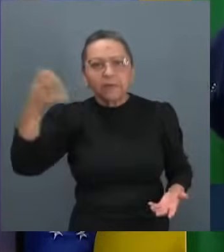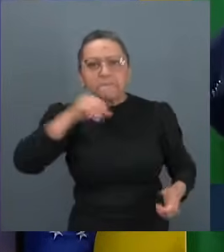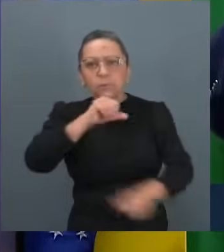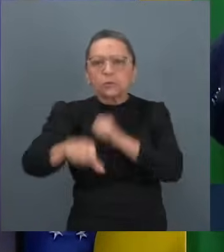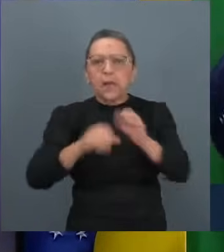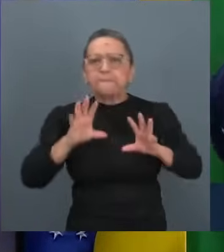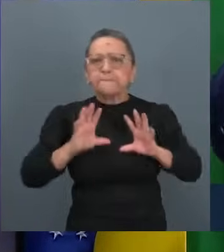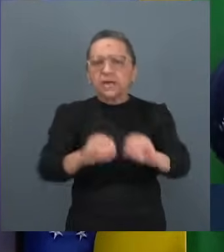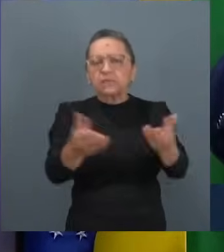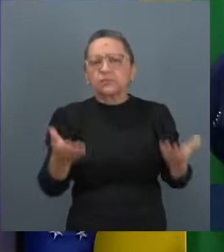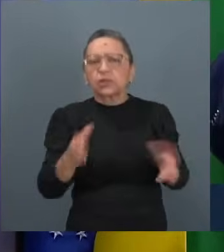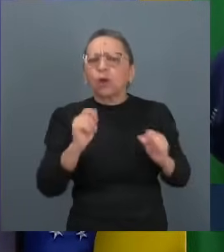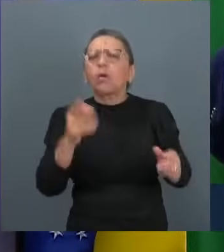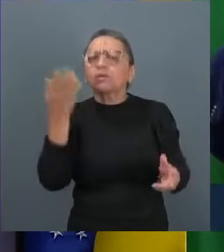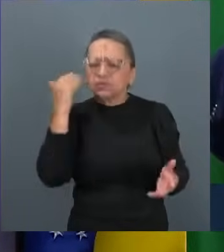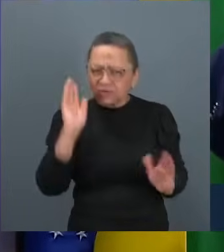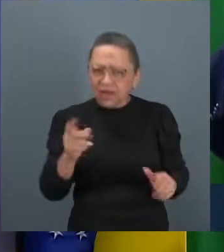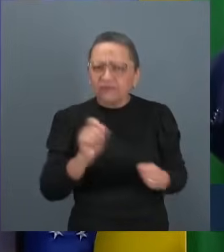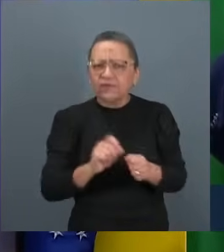do aborto.